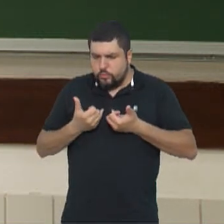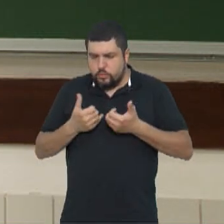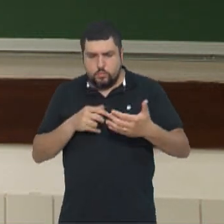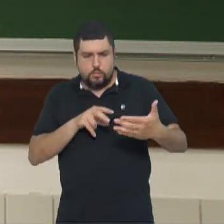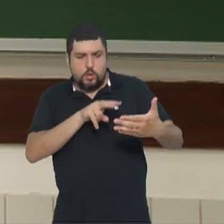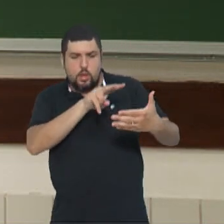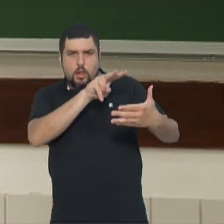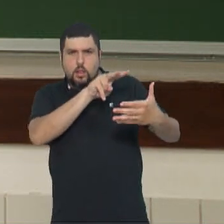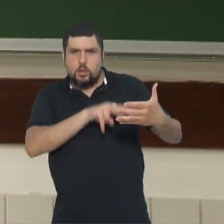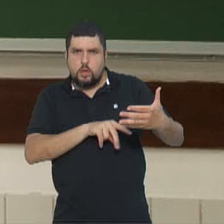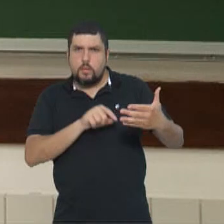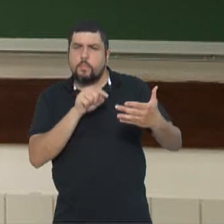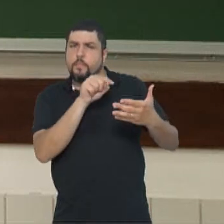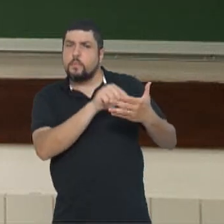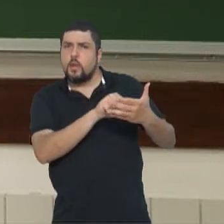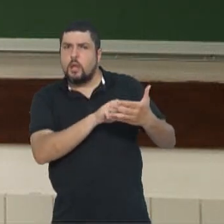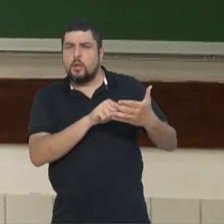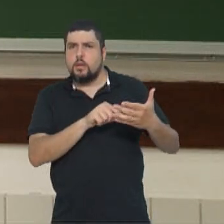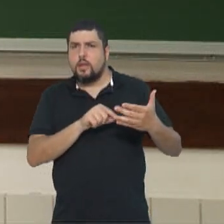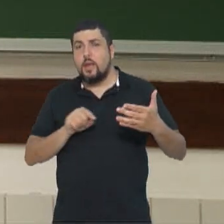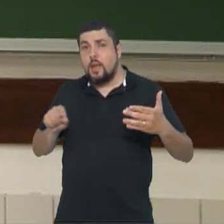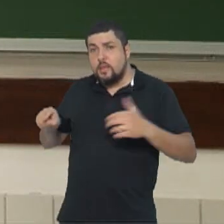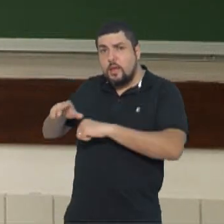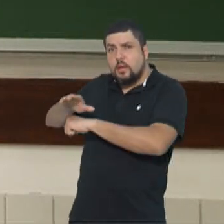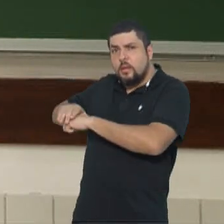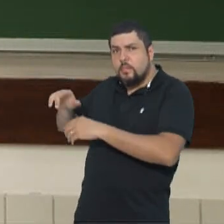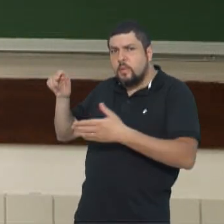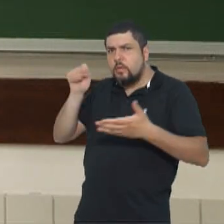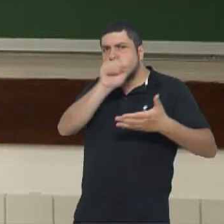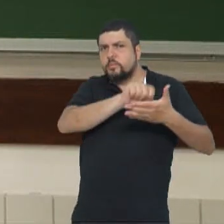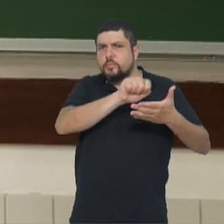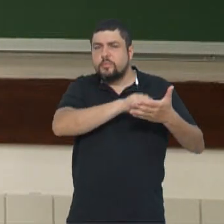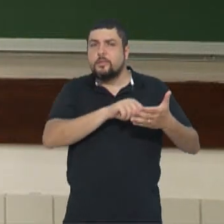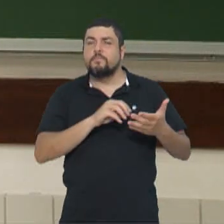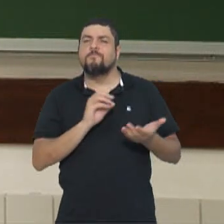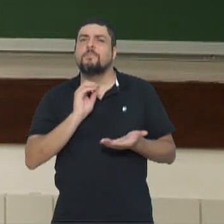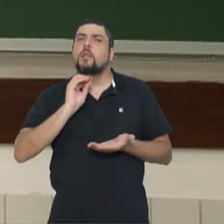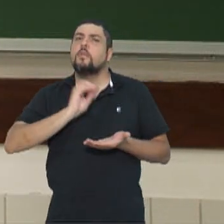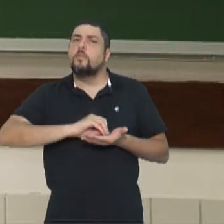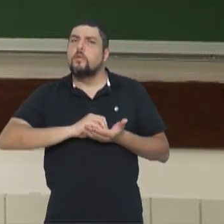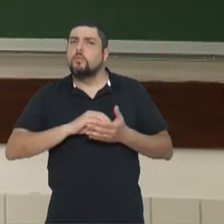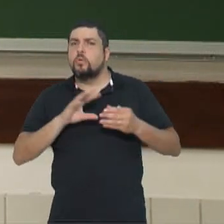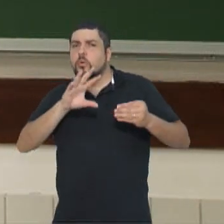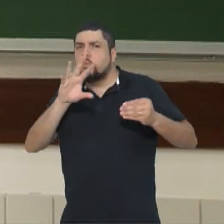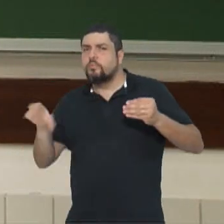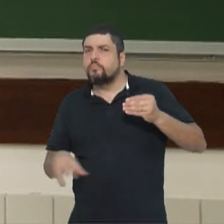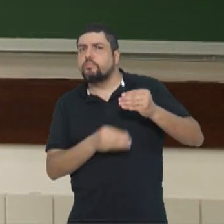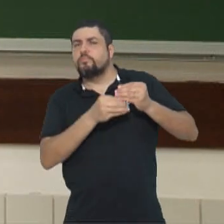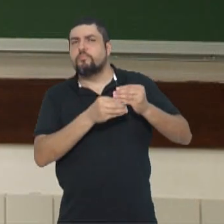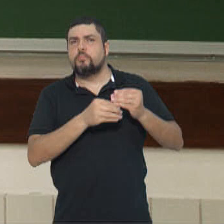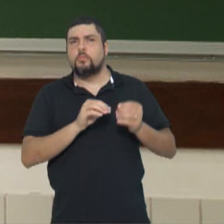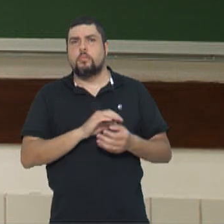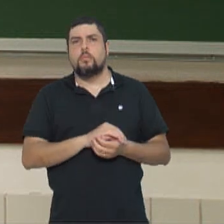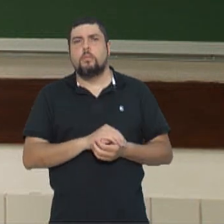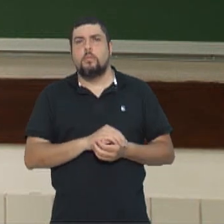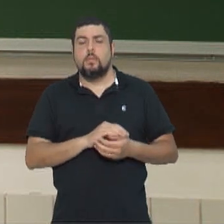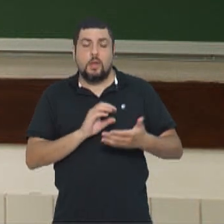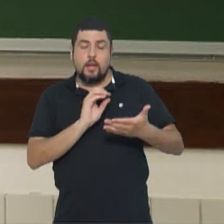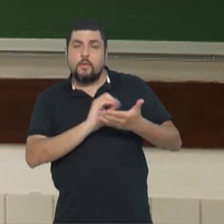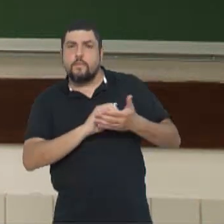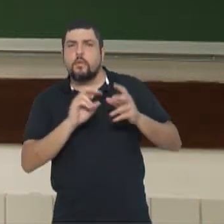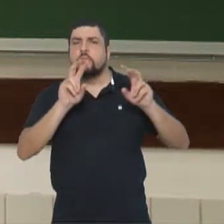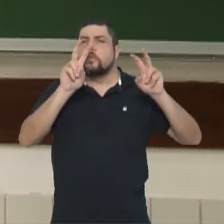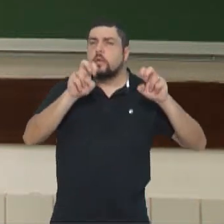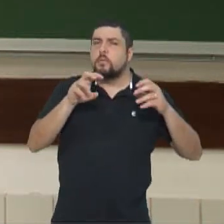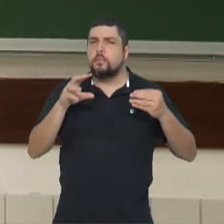você considera que a resenhista faltou trazer alguma coisa. De repente, ah, a resenhista não abordou isso. Então, de